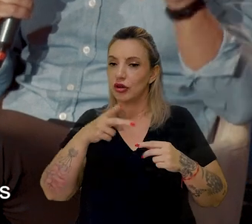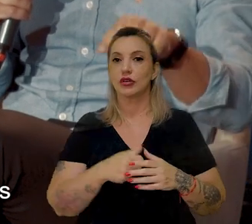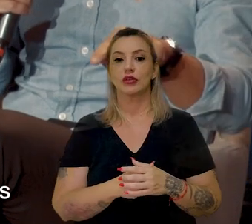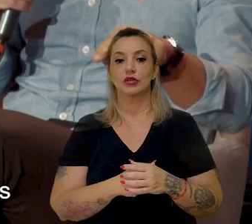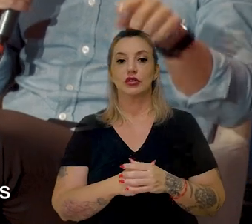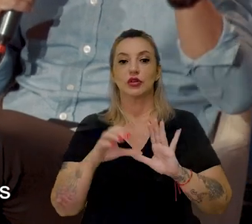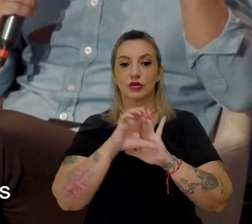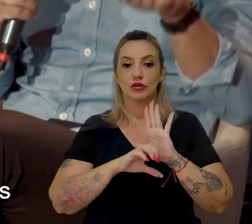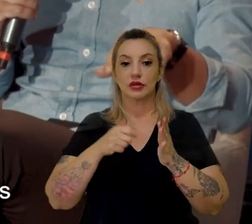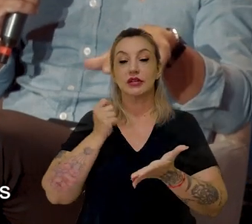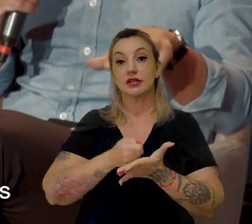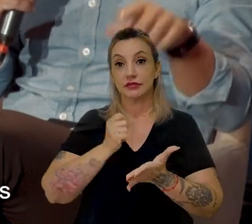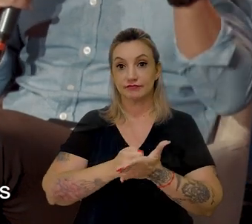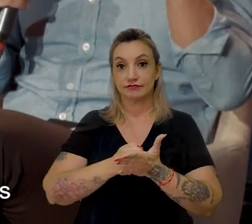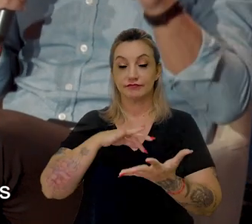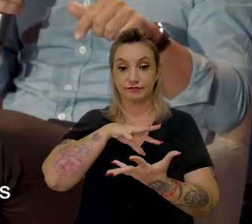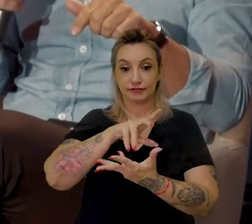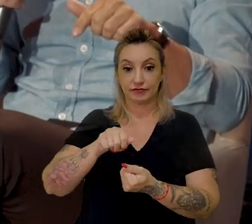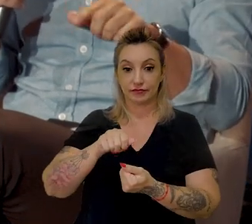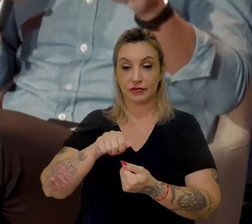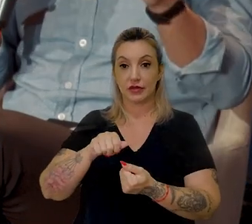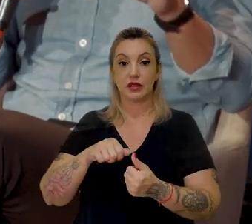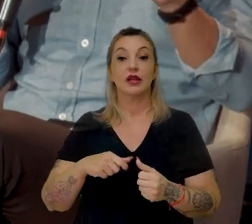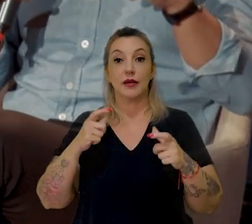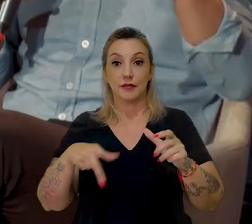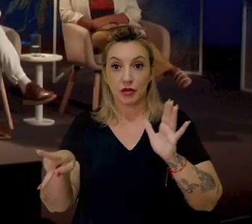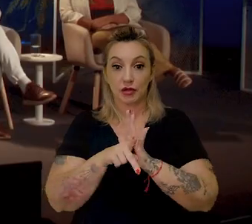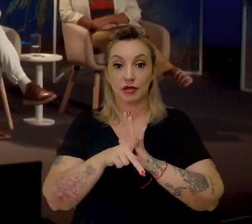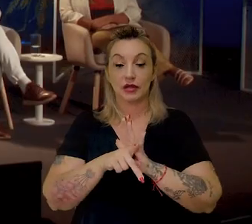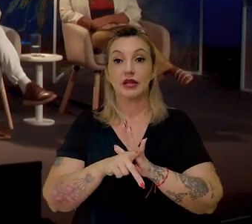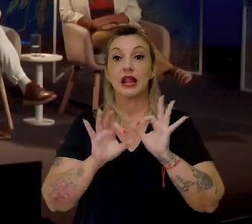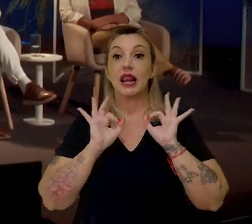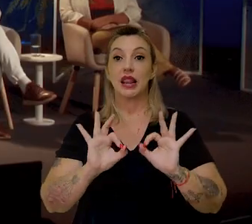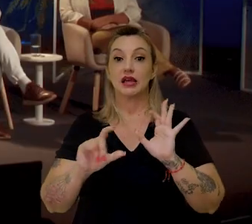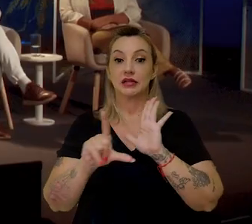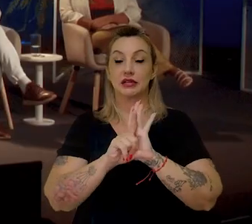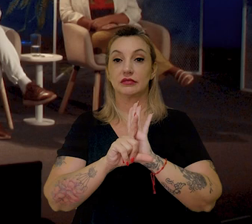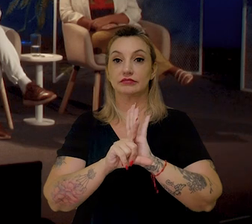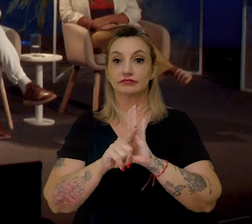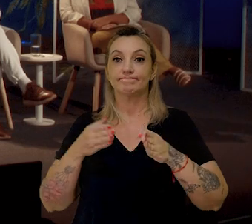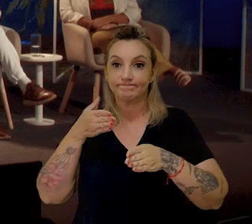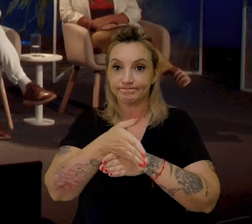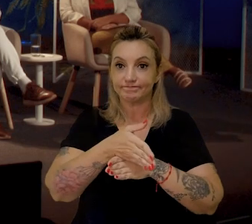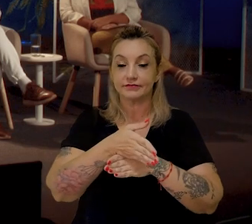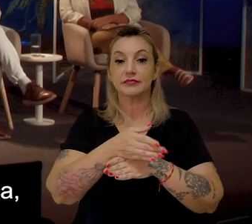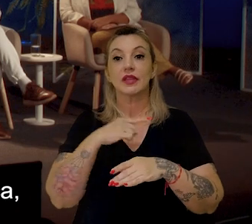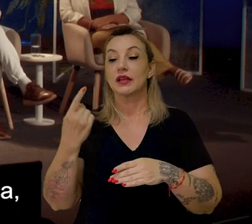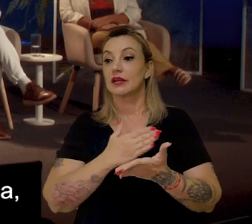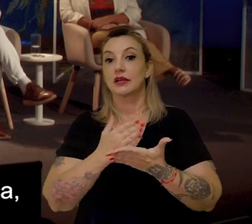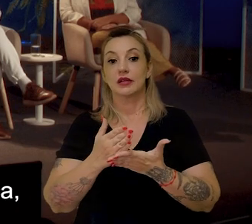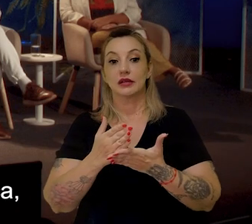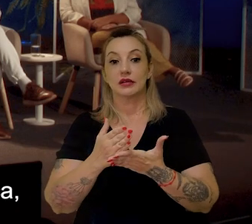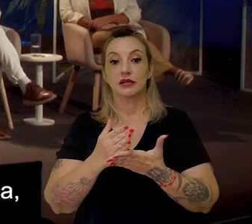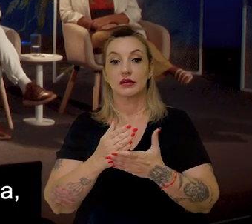constituições como tribunais internacionais tribunais domésticos eles sejam legitimados a intervir e a partir disso é o que a gente tá vendo um